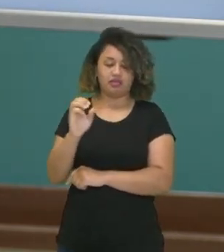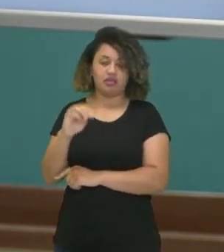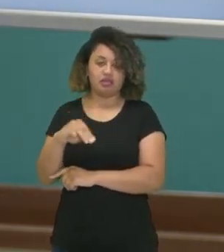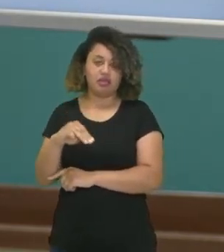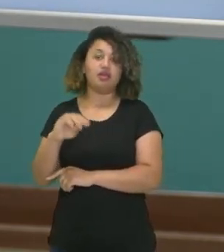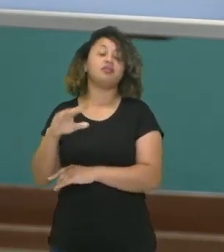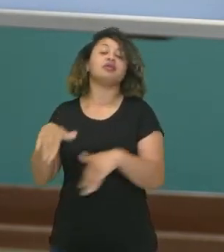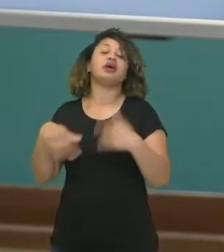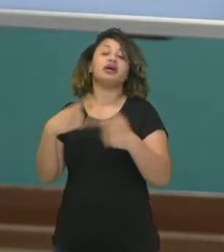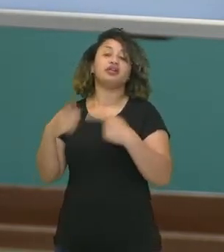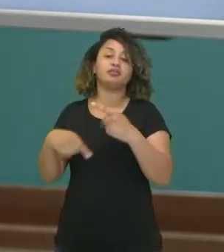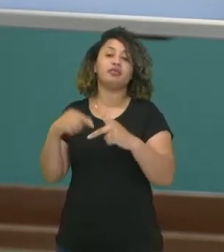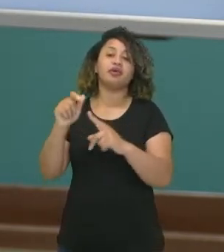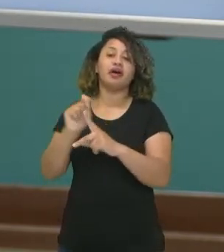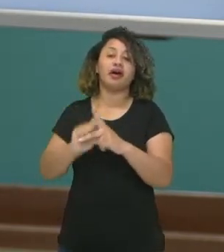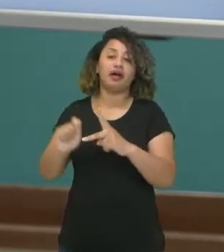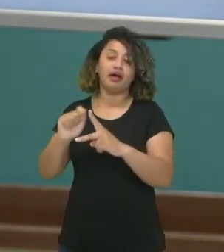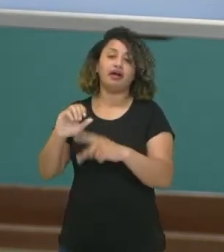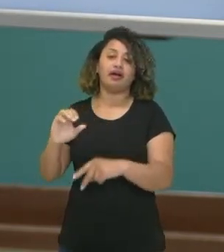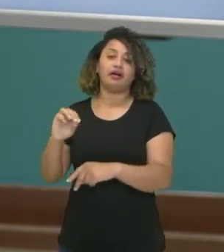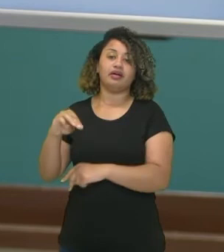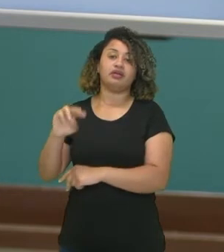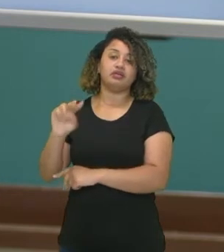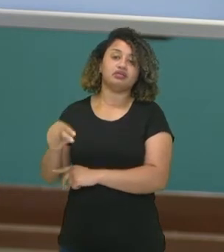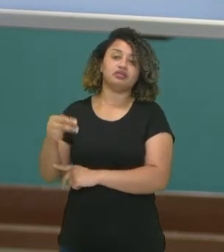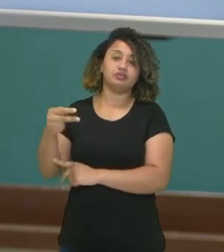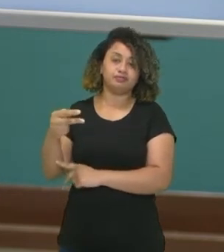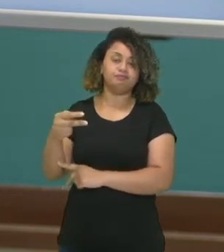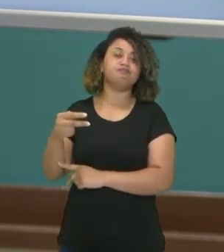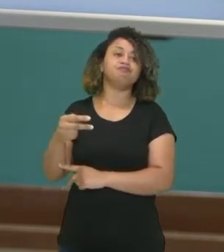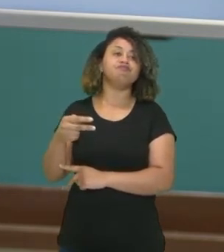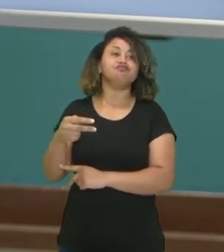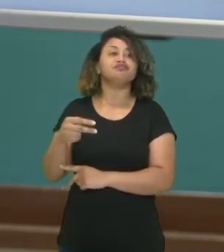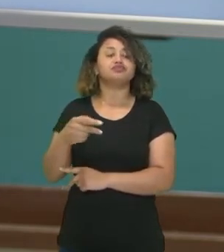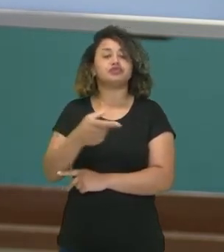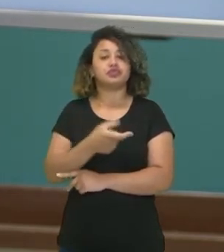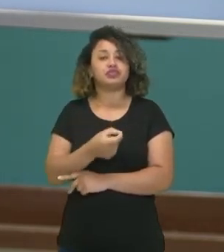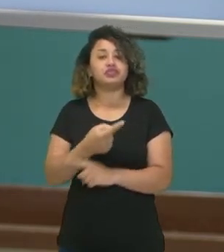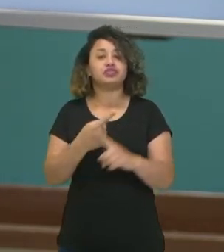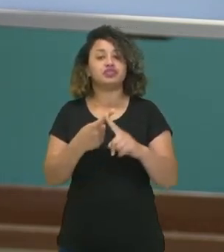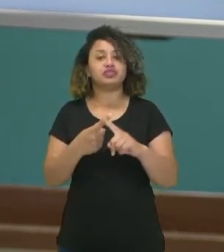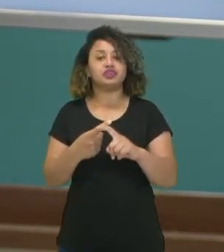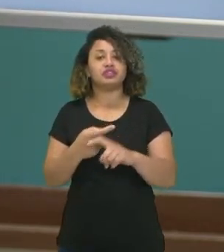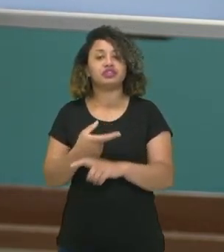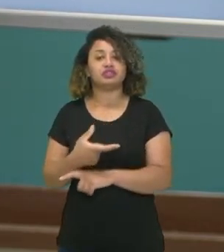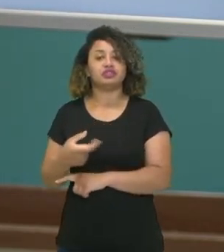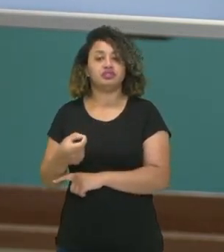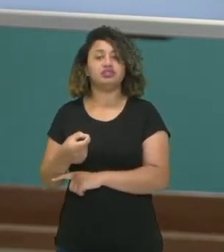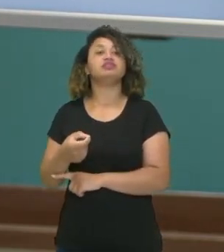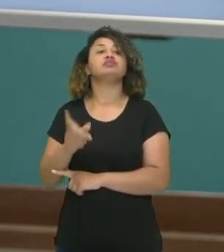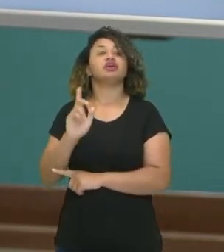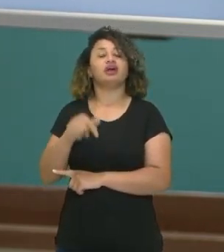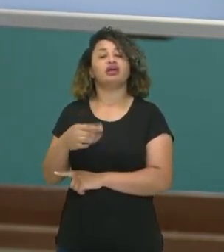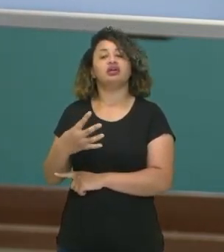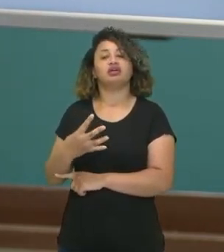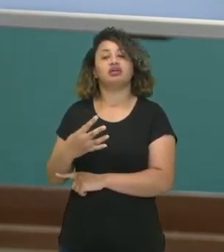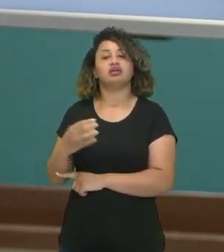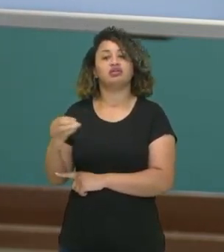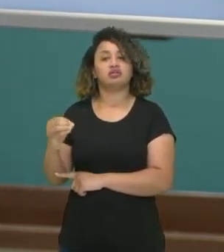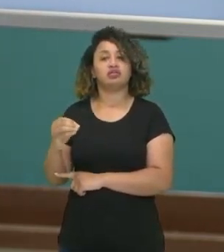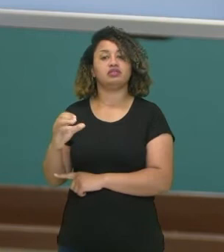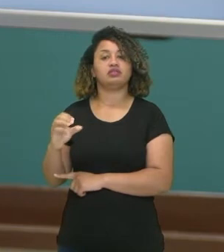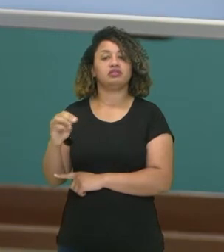centímetros quadrados. Então, a área 1 vai ser 20 vezes 20, que vai dar 400